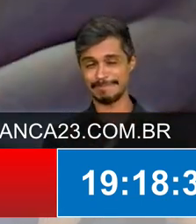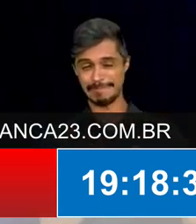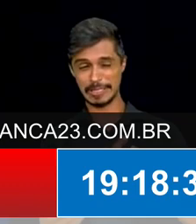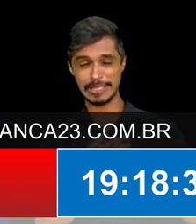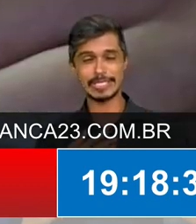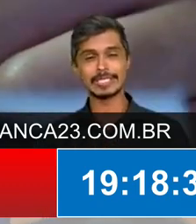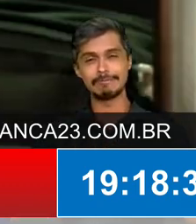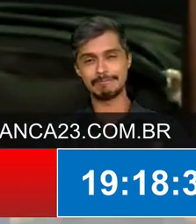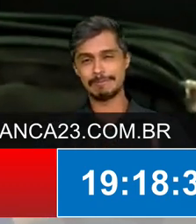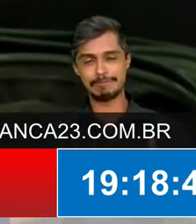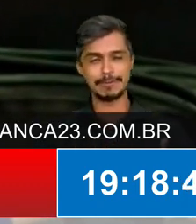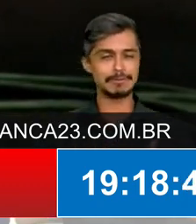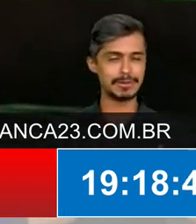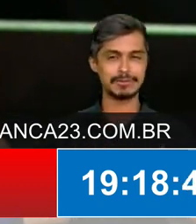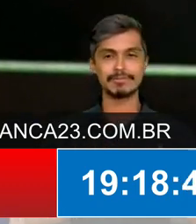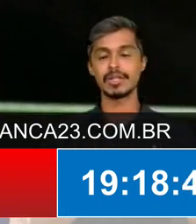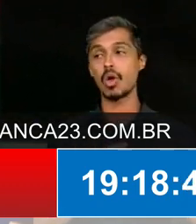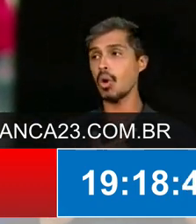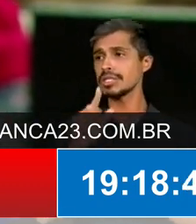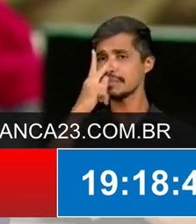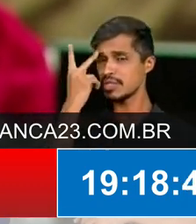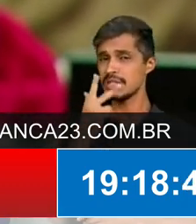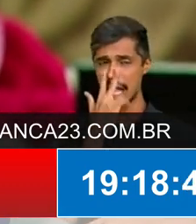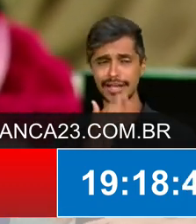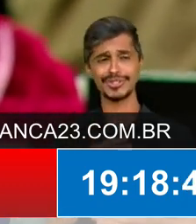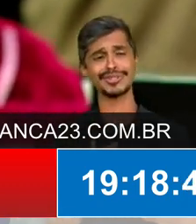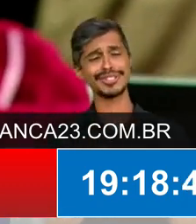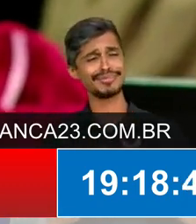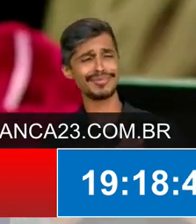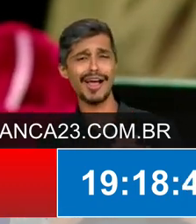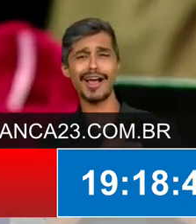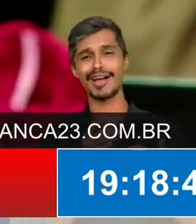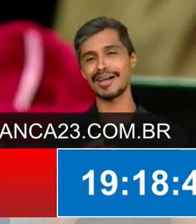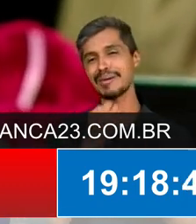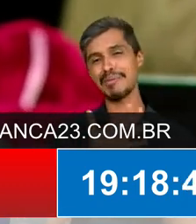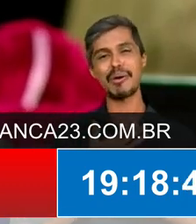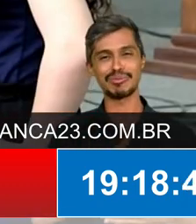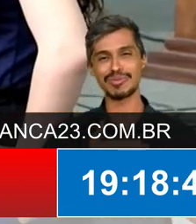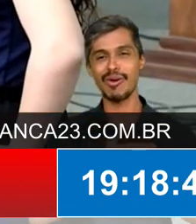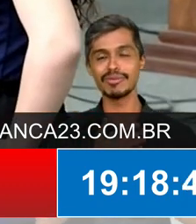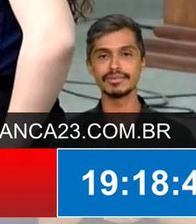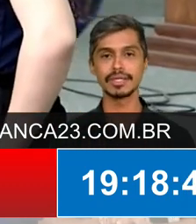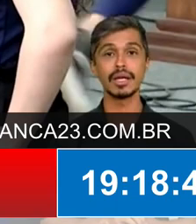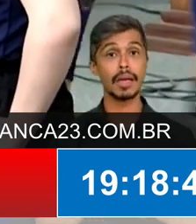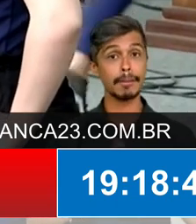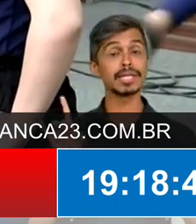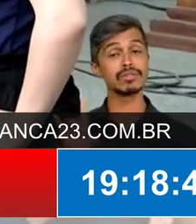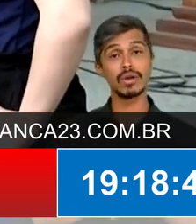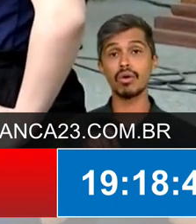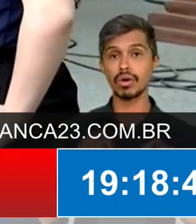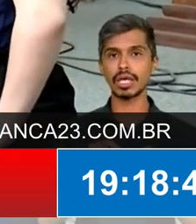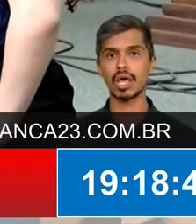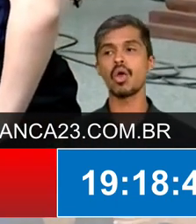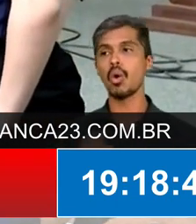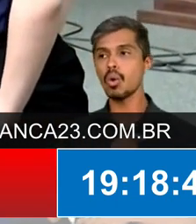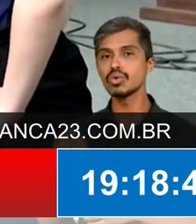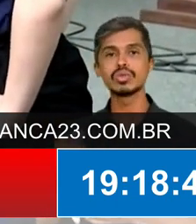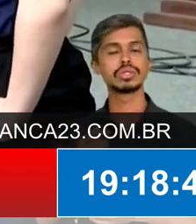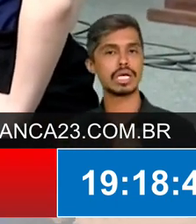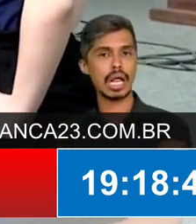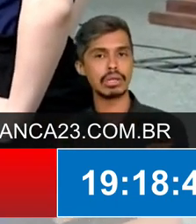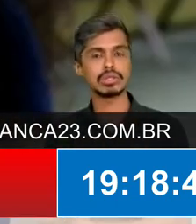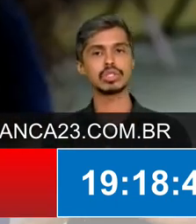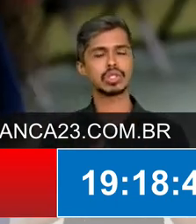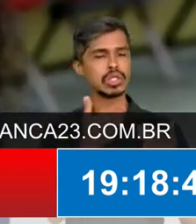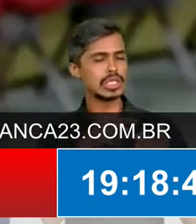intransponível já para outros ela é uma queridinha que veio para somar fato é que os alunos têm gastado um bom tempo de